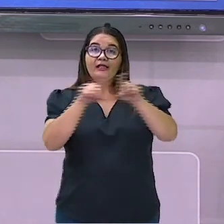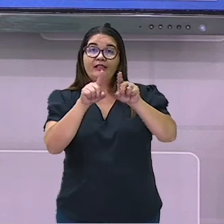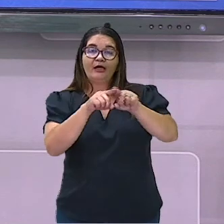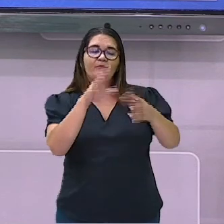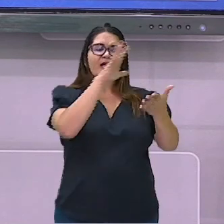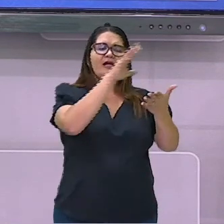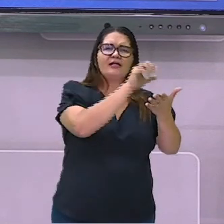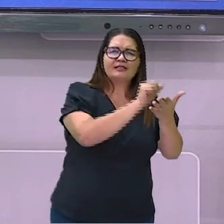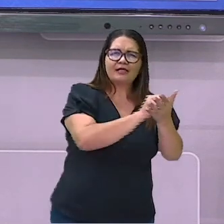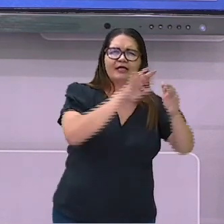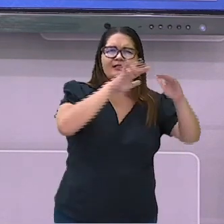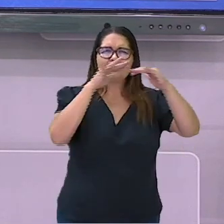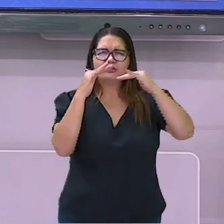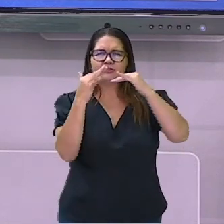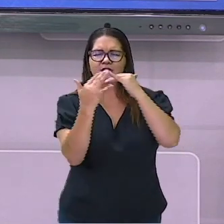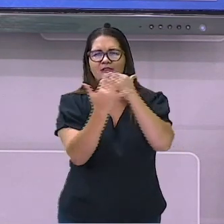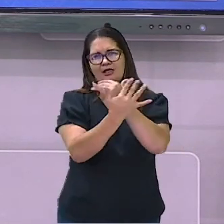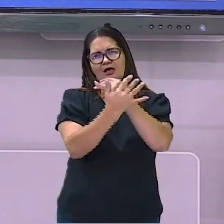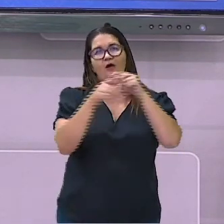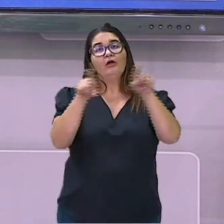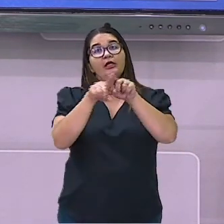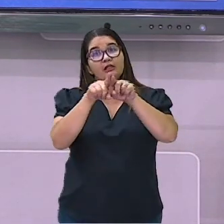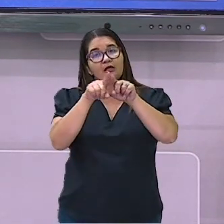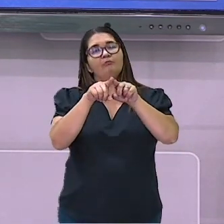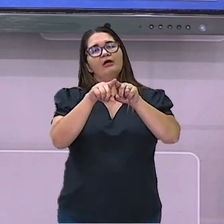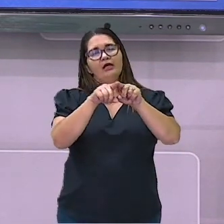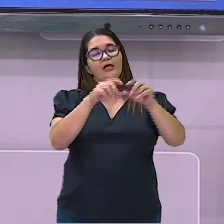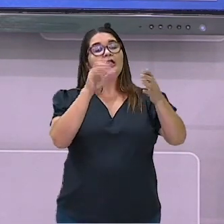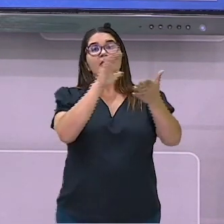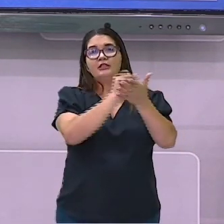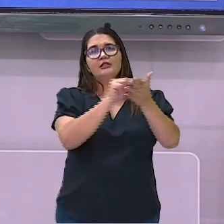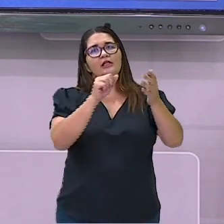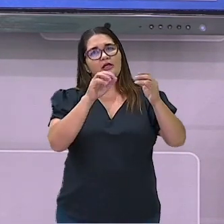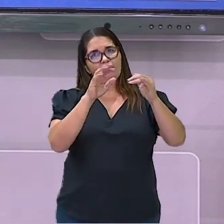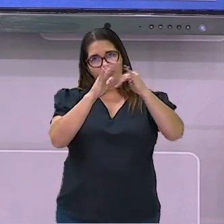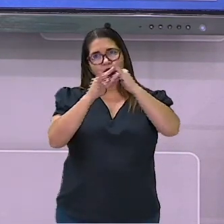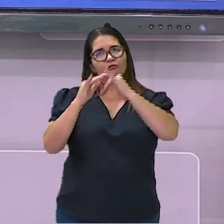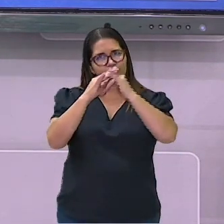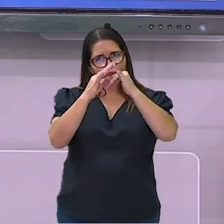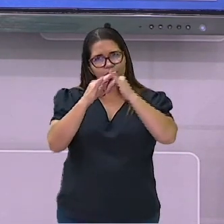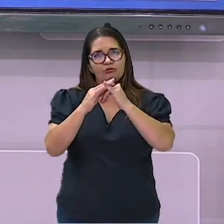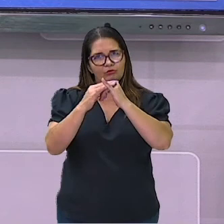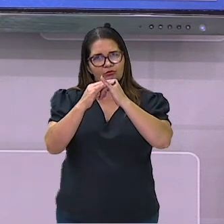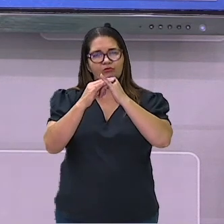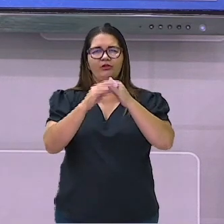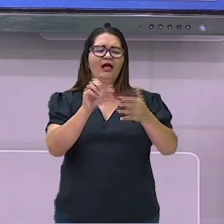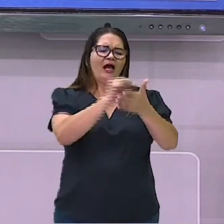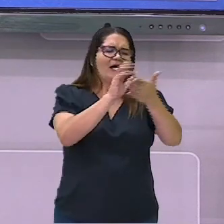redes sociais, se inscreva em nosso canal do YouTube SMED GV,